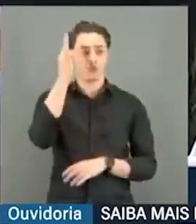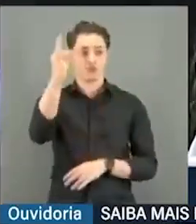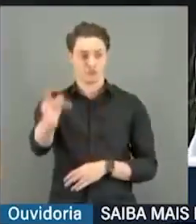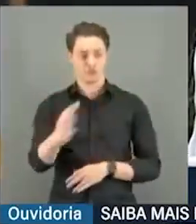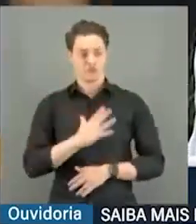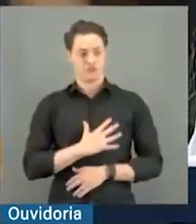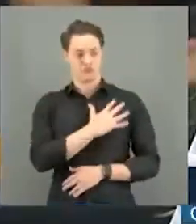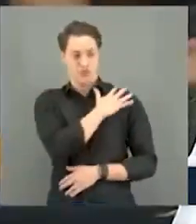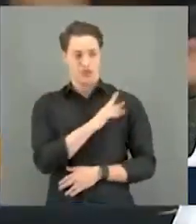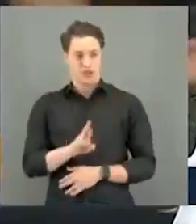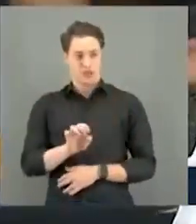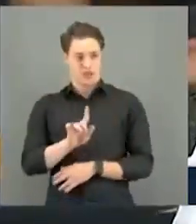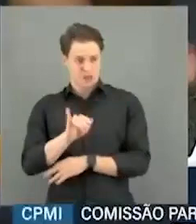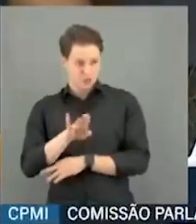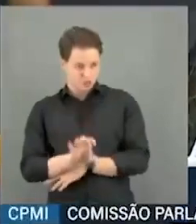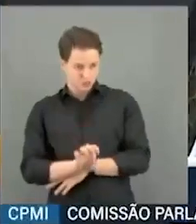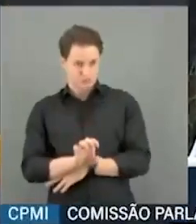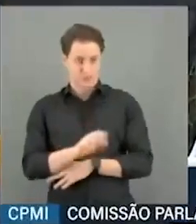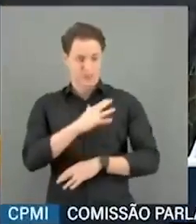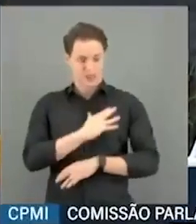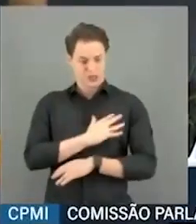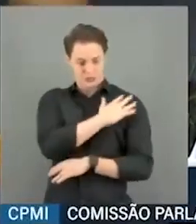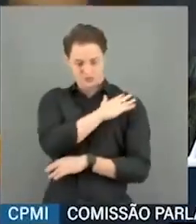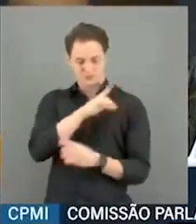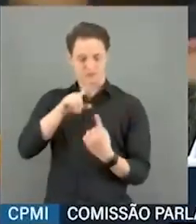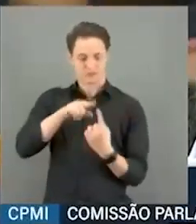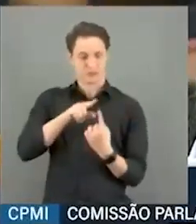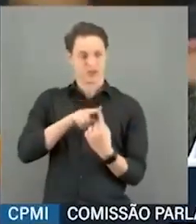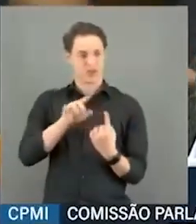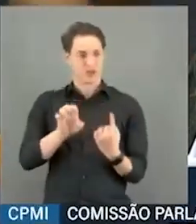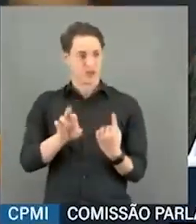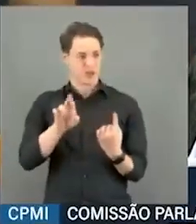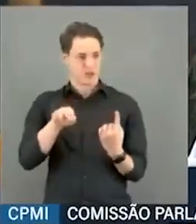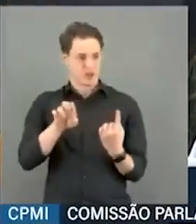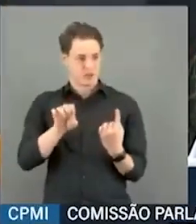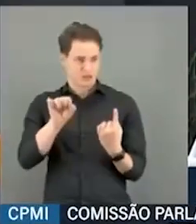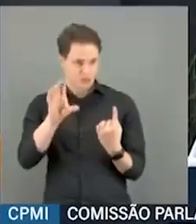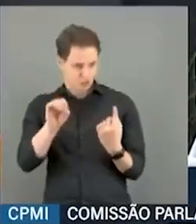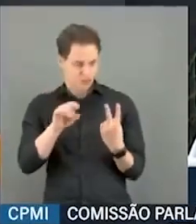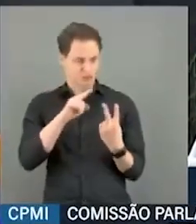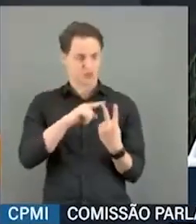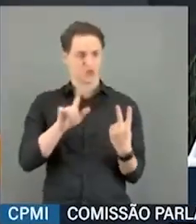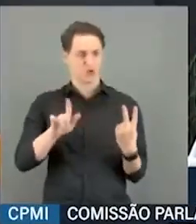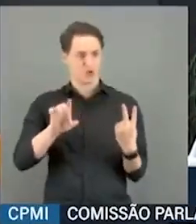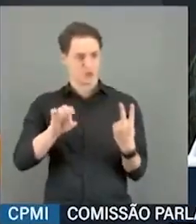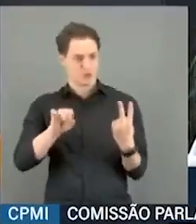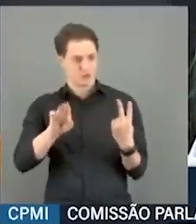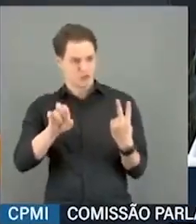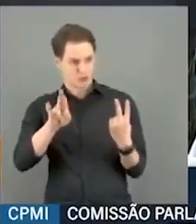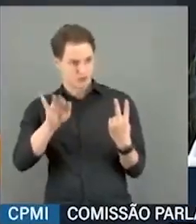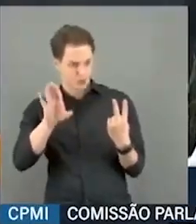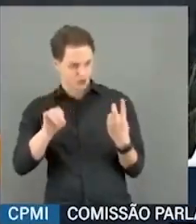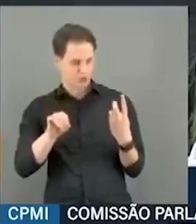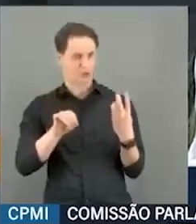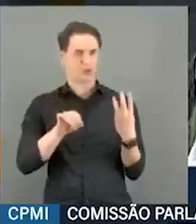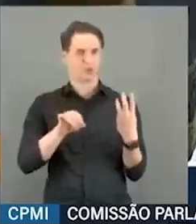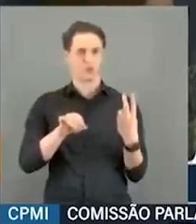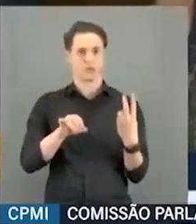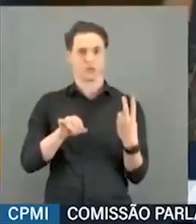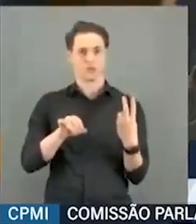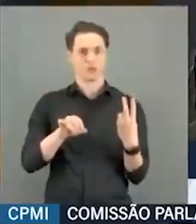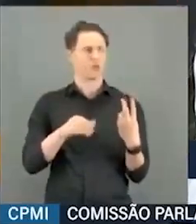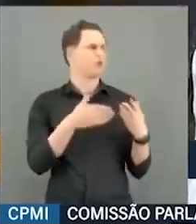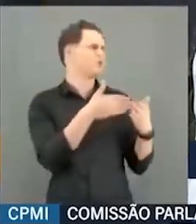militar. Os generais Ernesto Geisel, Golberido Couto e Silva e o...